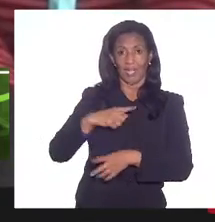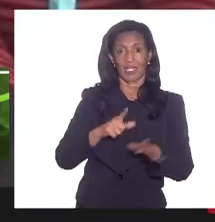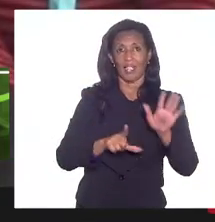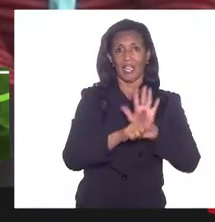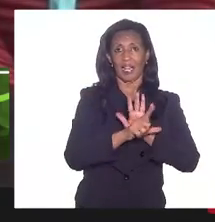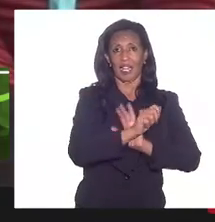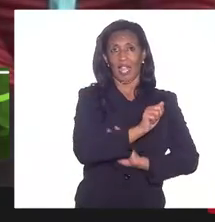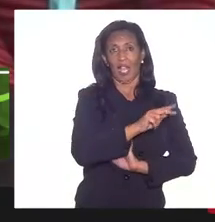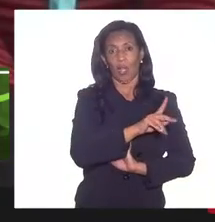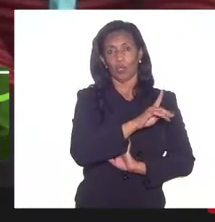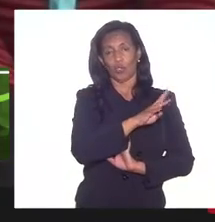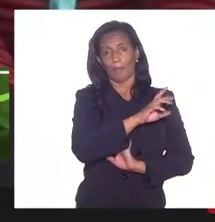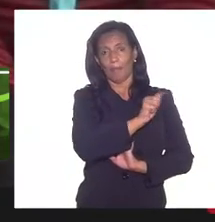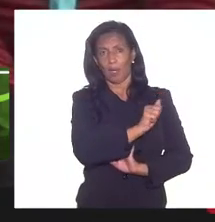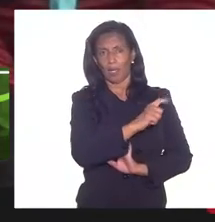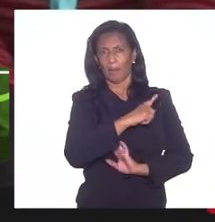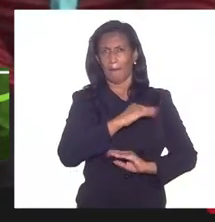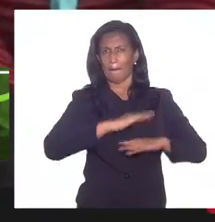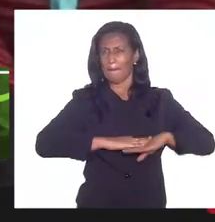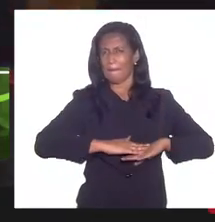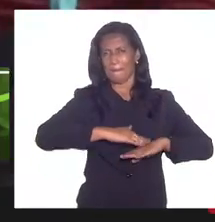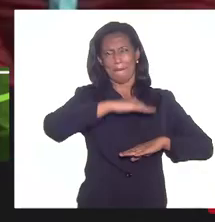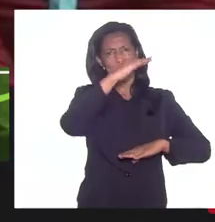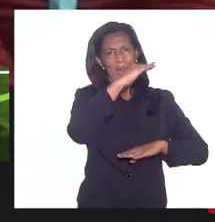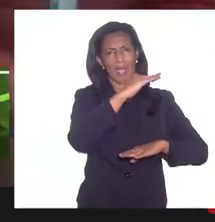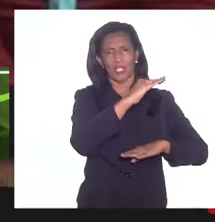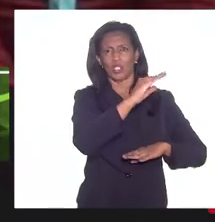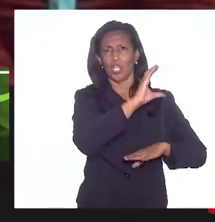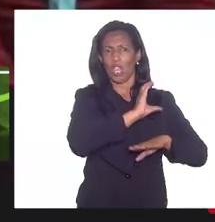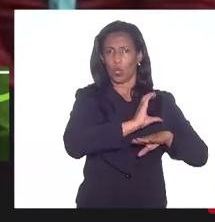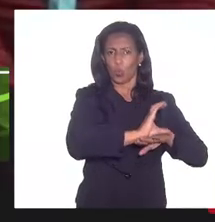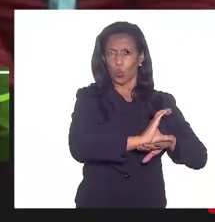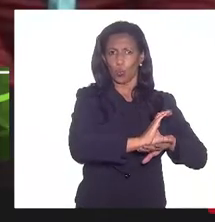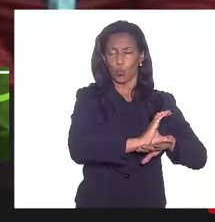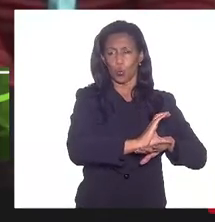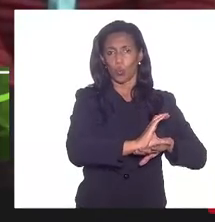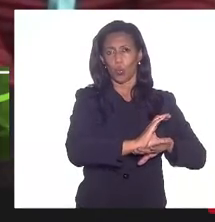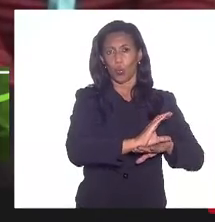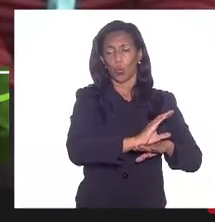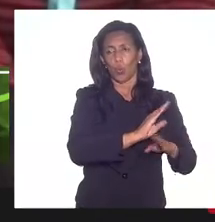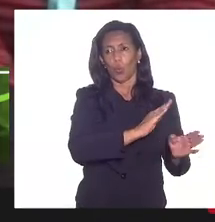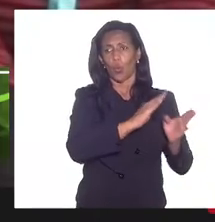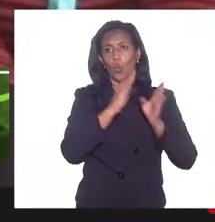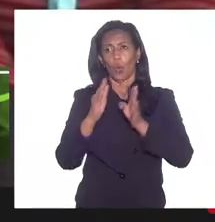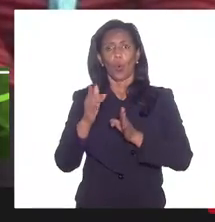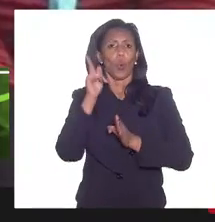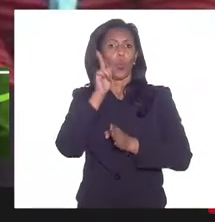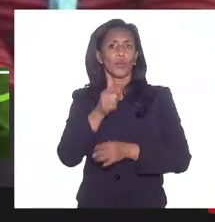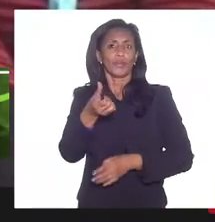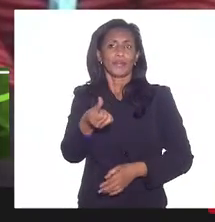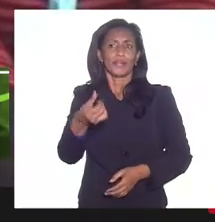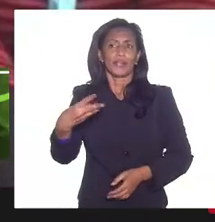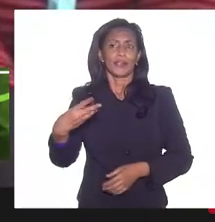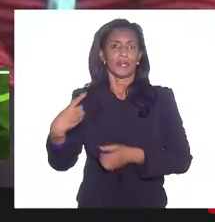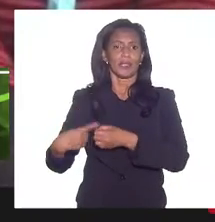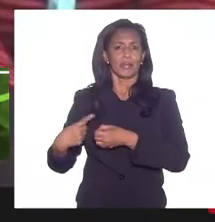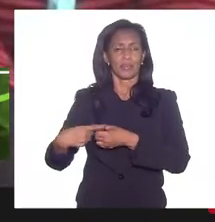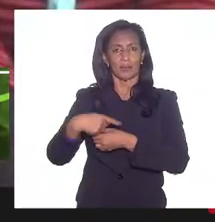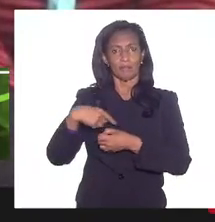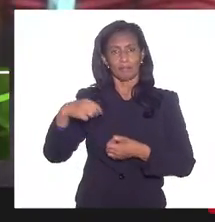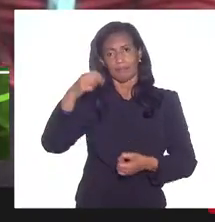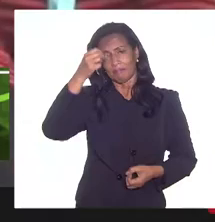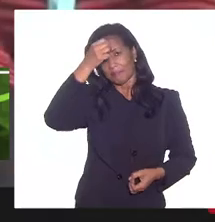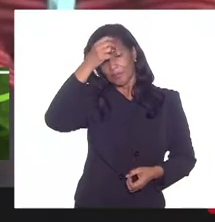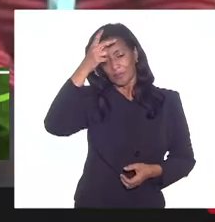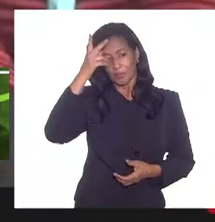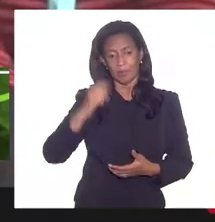que nós tivemos infinitamente muito mais recursos nós chegamos a 63 municípios nós chegamos a